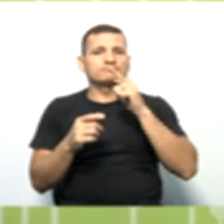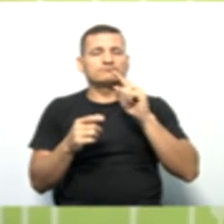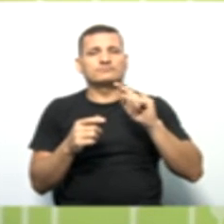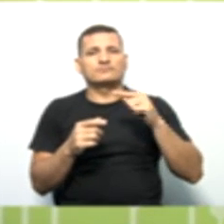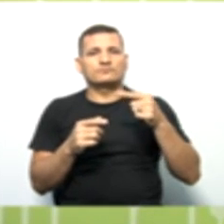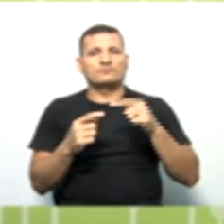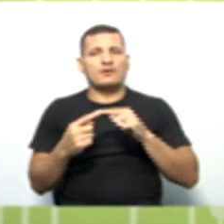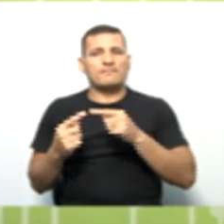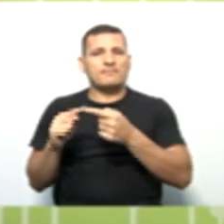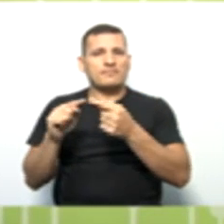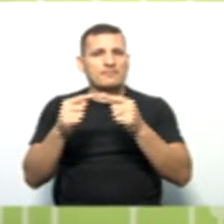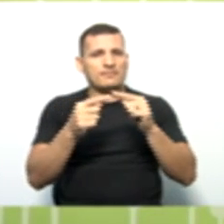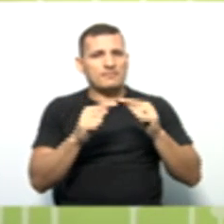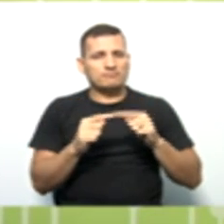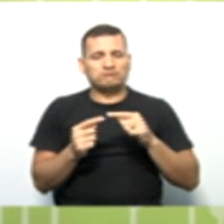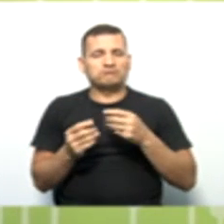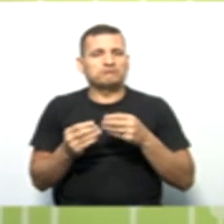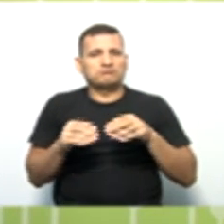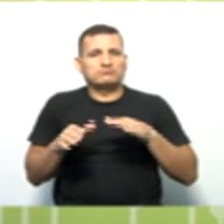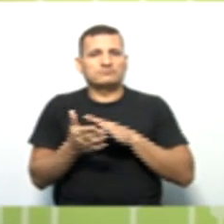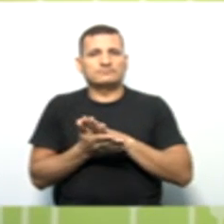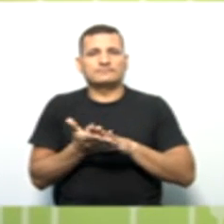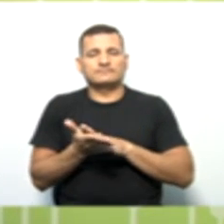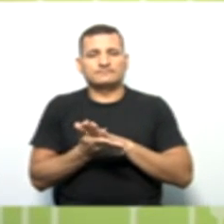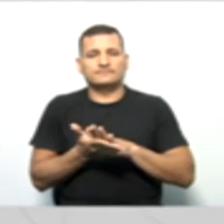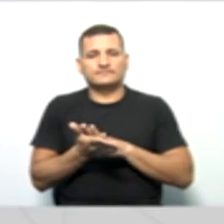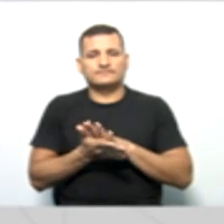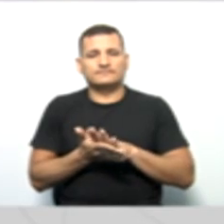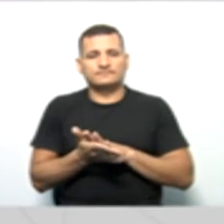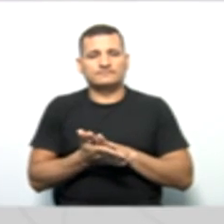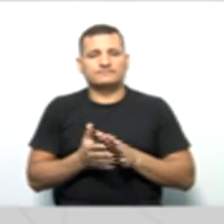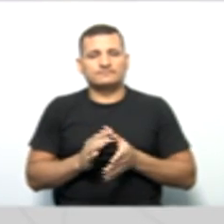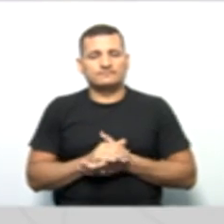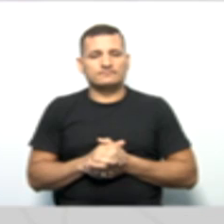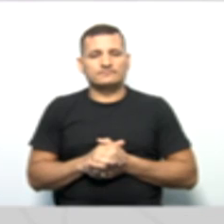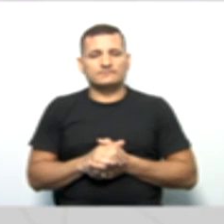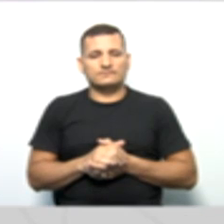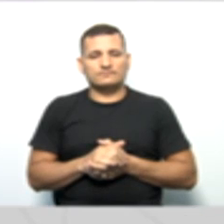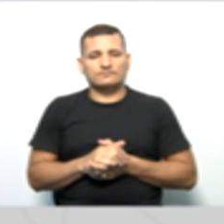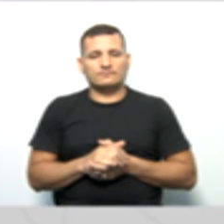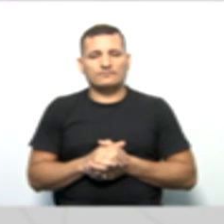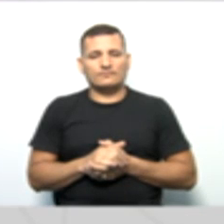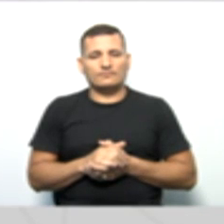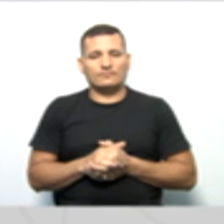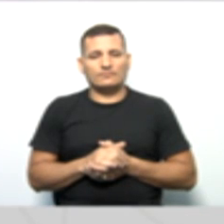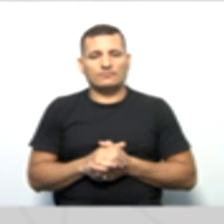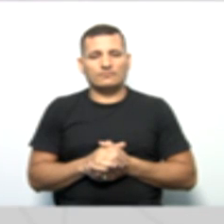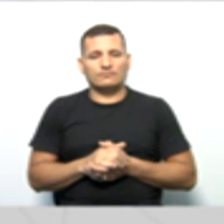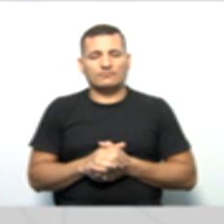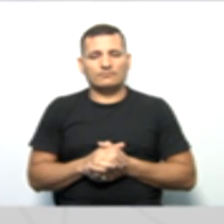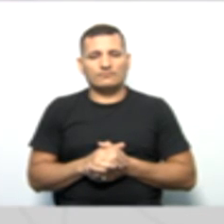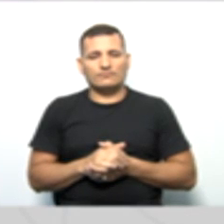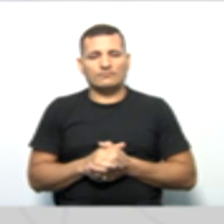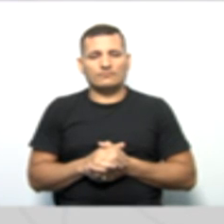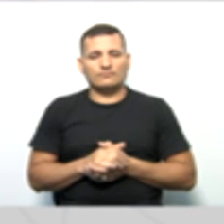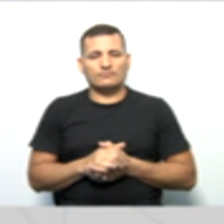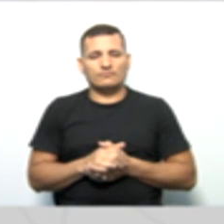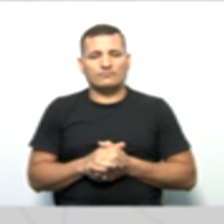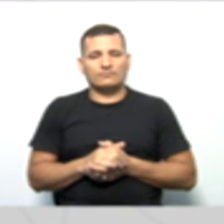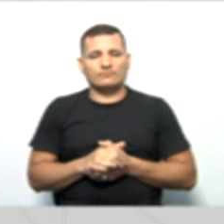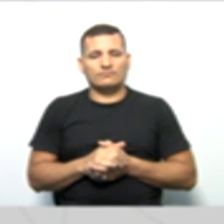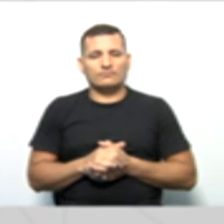uma à outra sem ter prejuízo algum, tá, gente? Olha só, ele deve ser derivado por meio de um